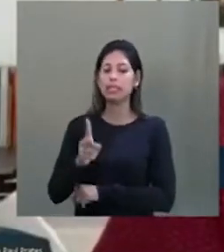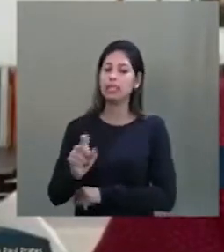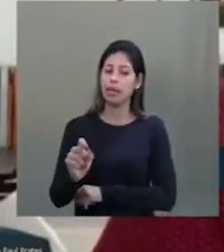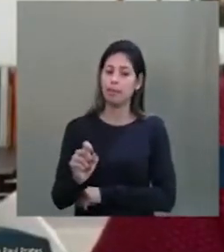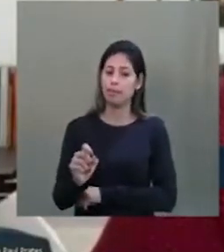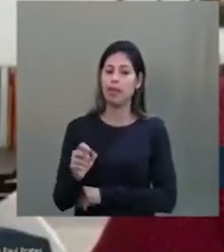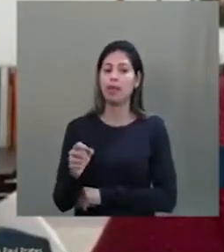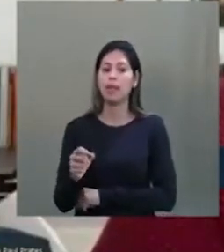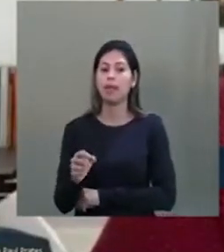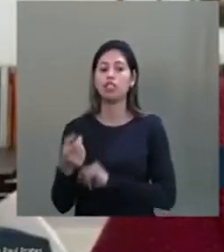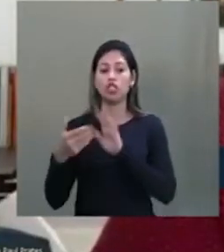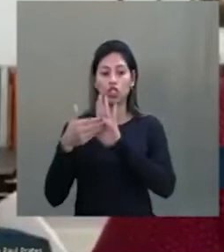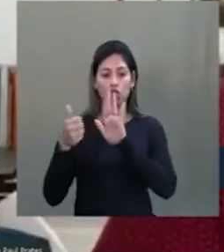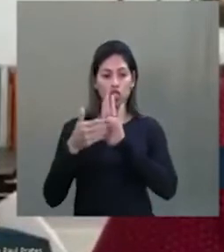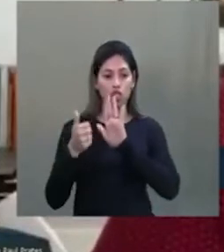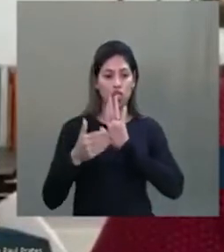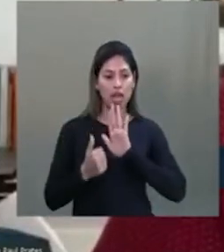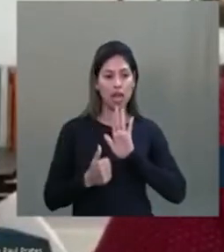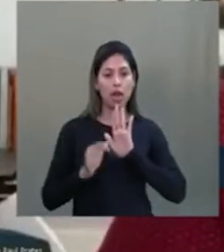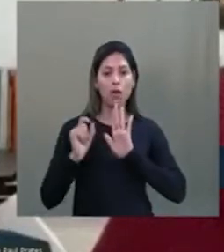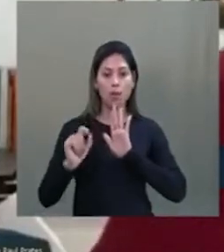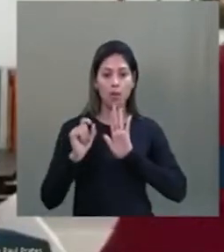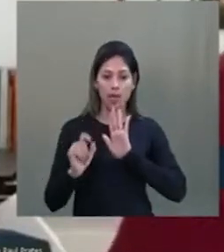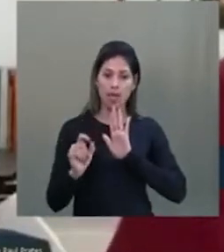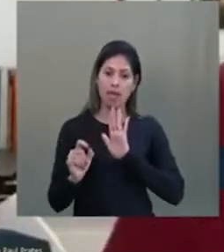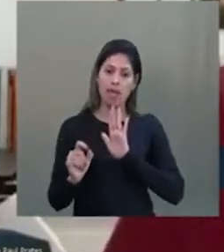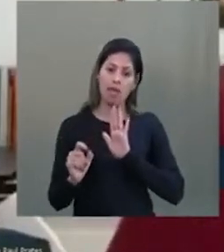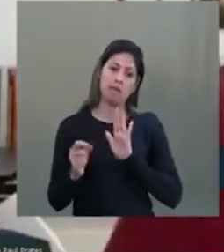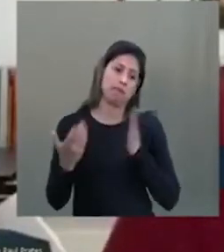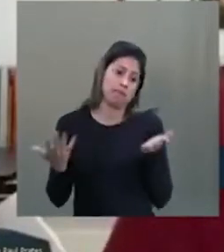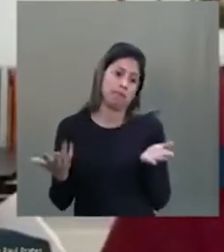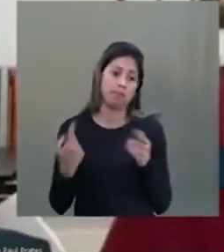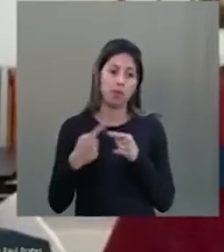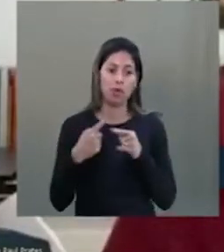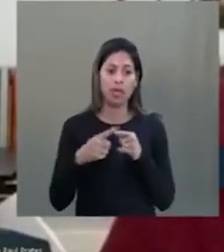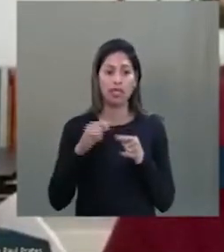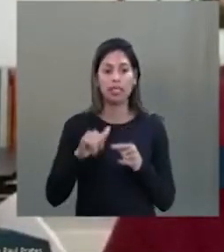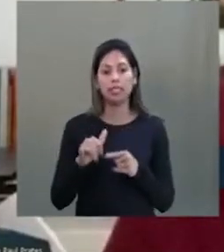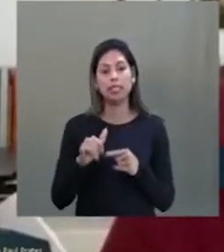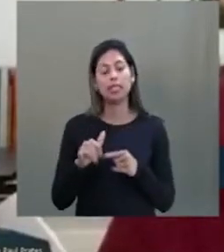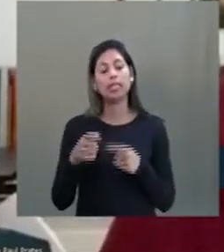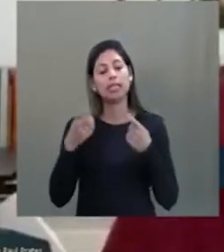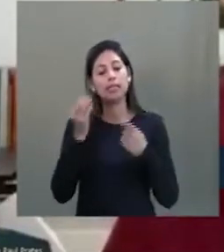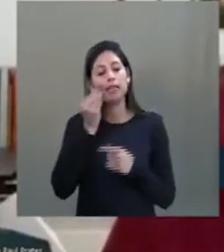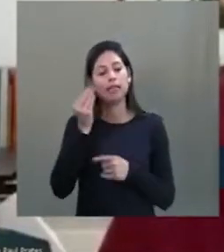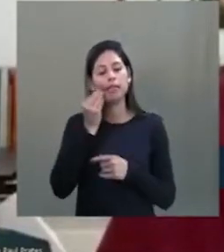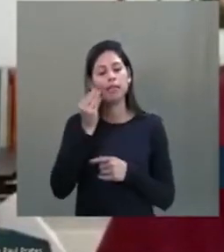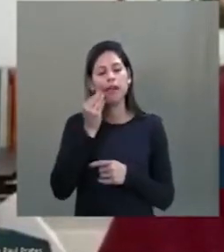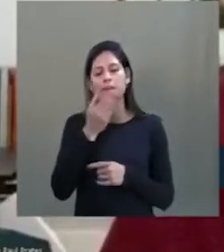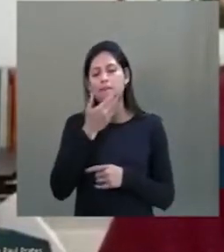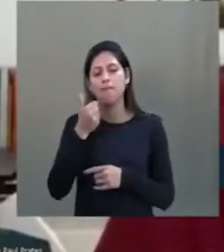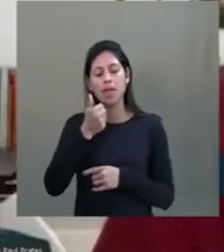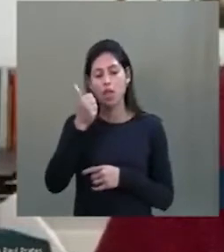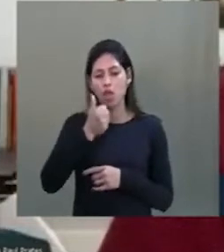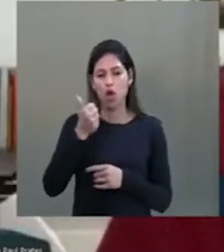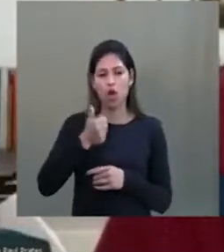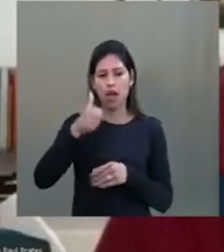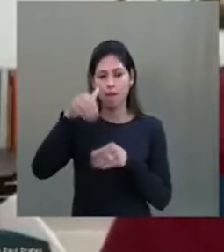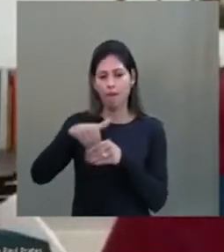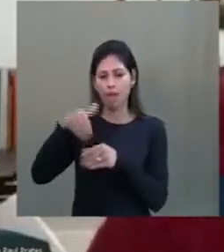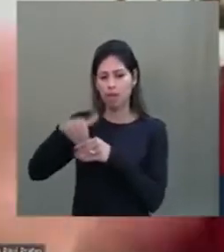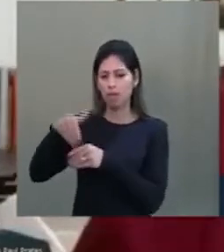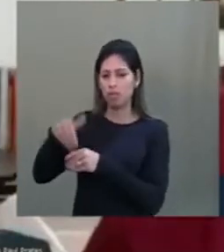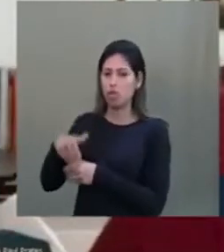caso, tiraria o destaque, seria desnecessário, mas senão nós vamos manter o destaque para tentar corrigir isso, né, via votação, que eu acho que é uma